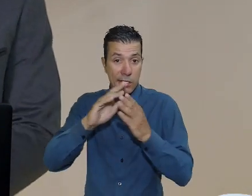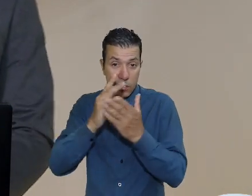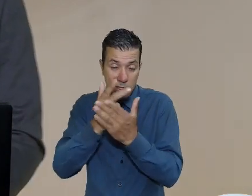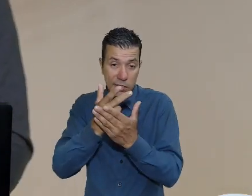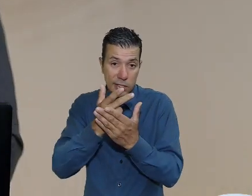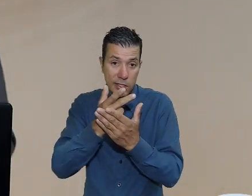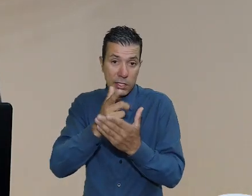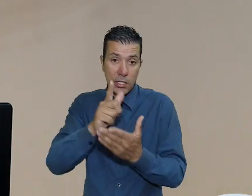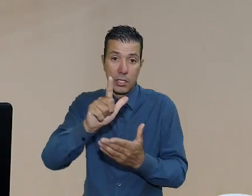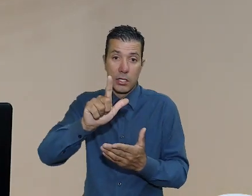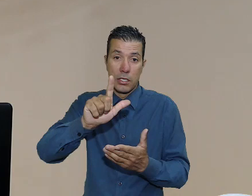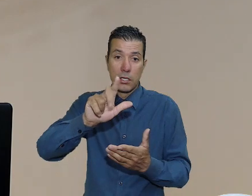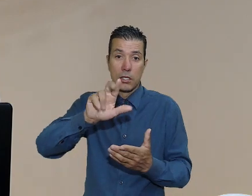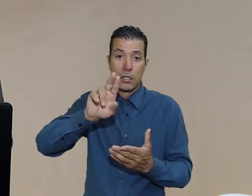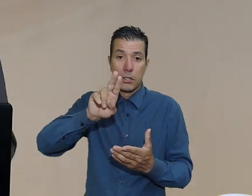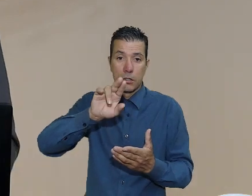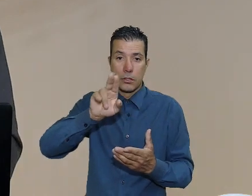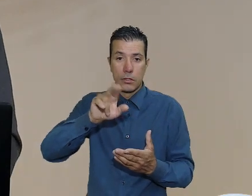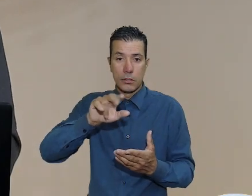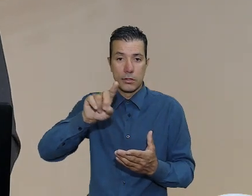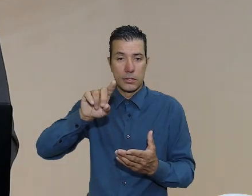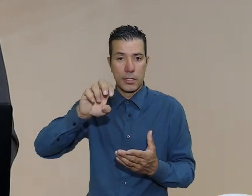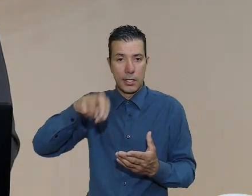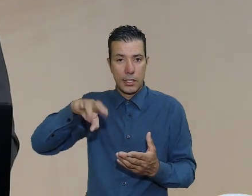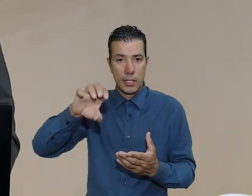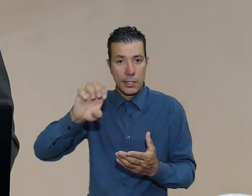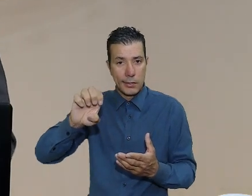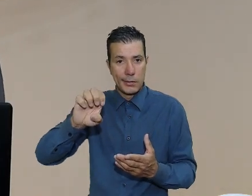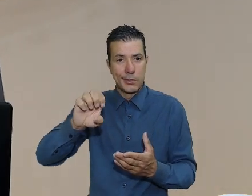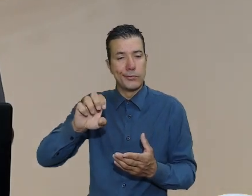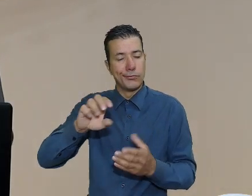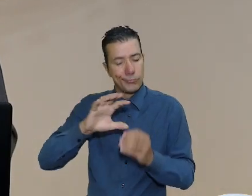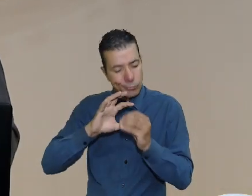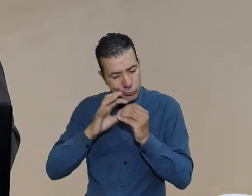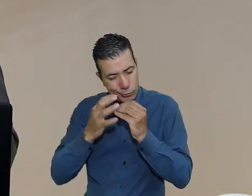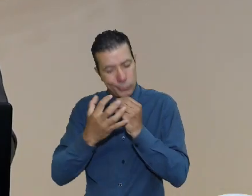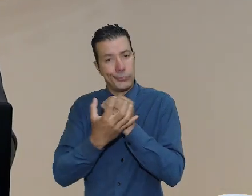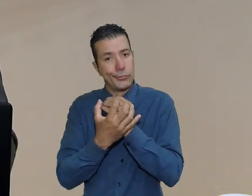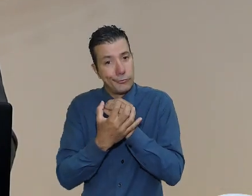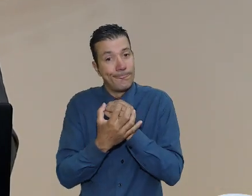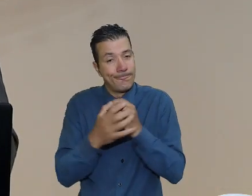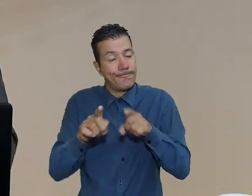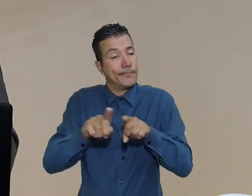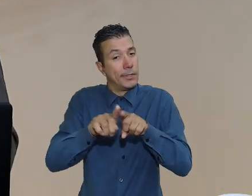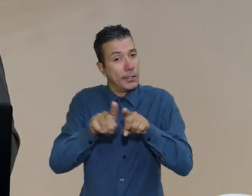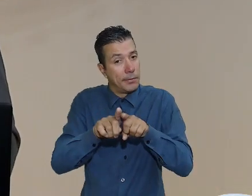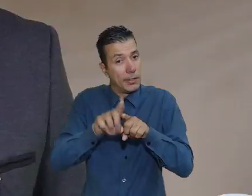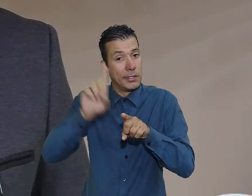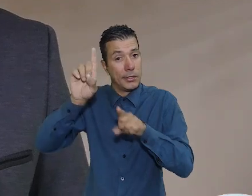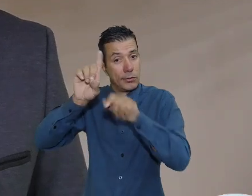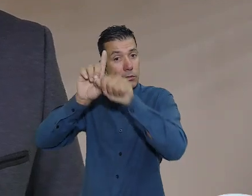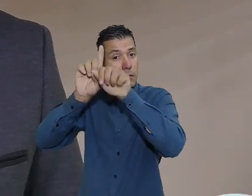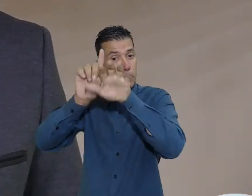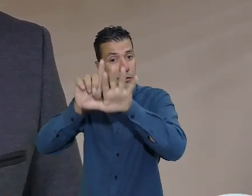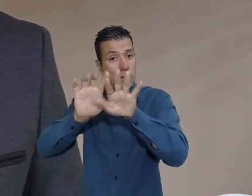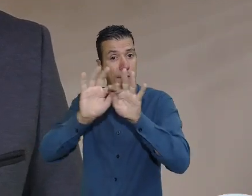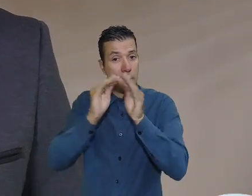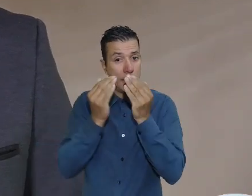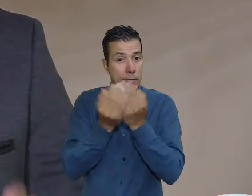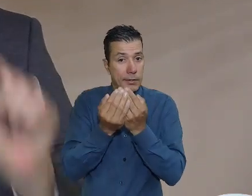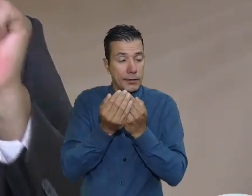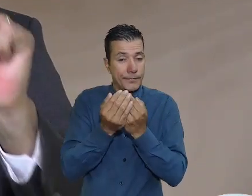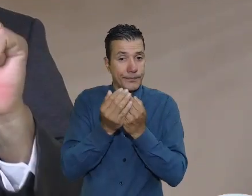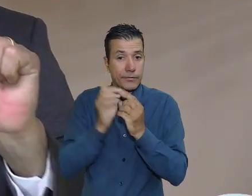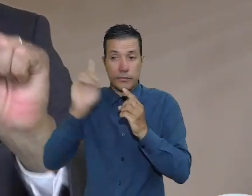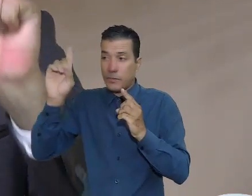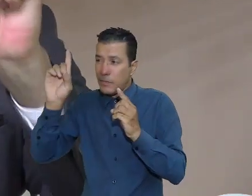Tietê, Luziene, está com Covid-19, internada na UTI, que Deus possa abençoar a família e também a Luziene,